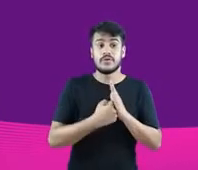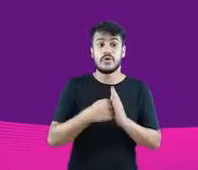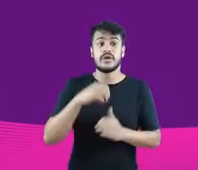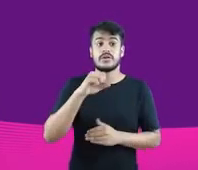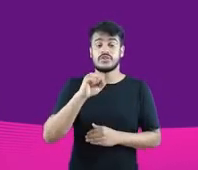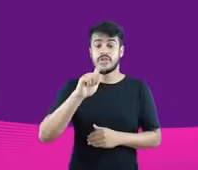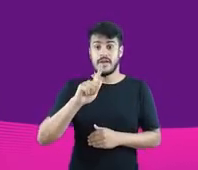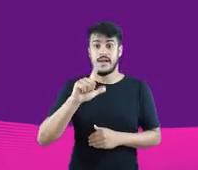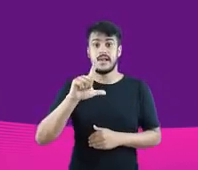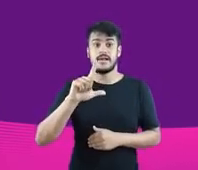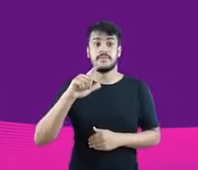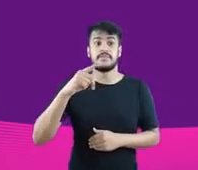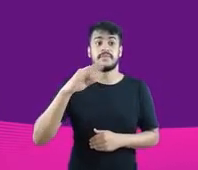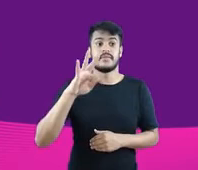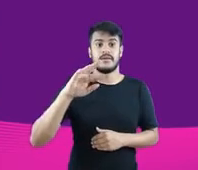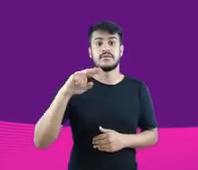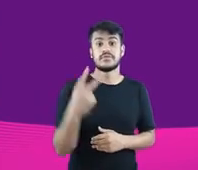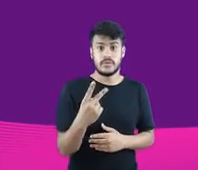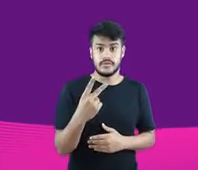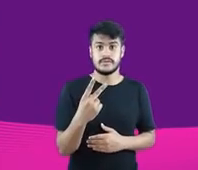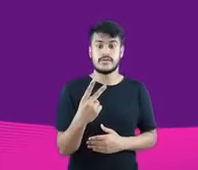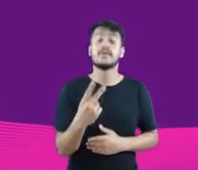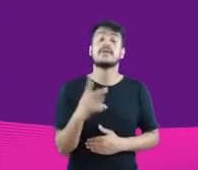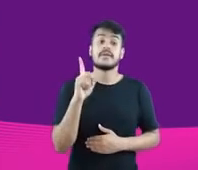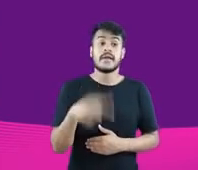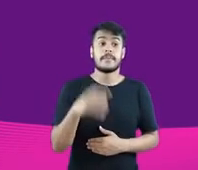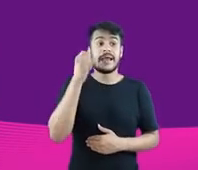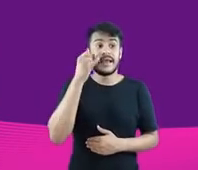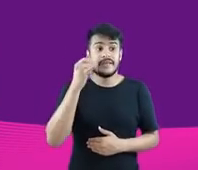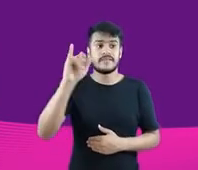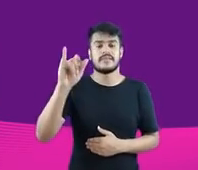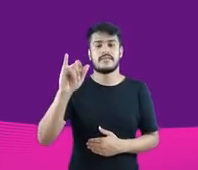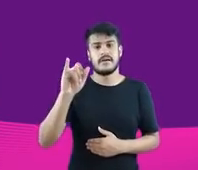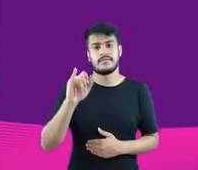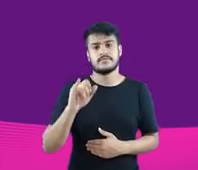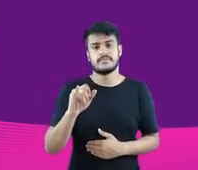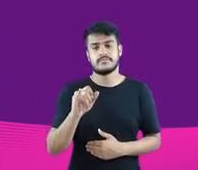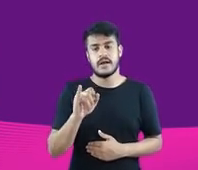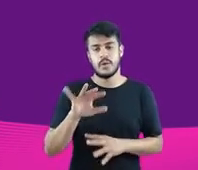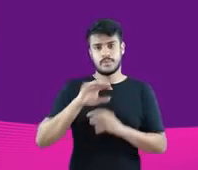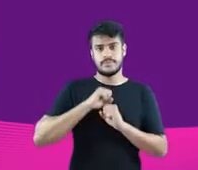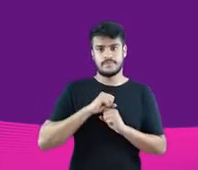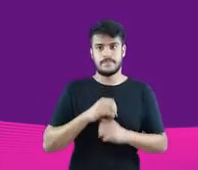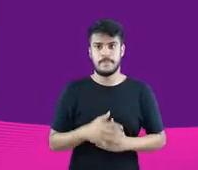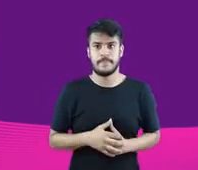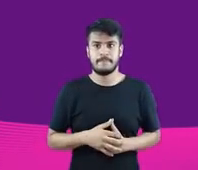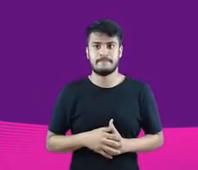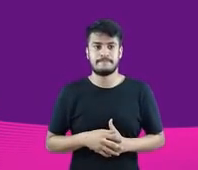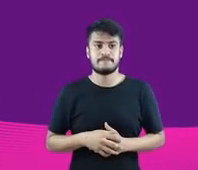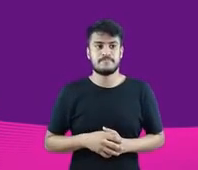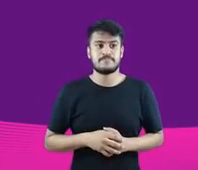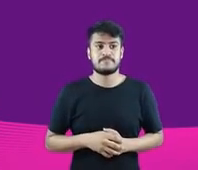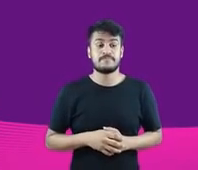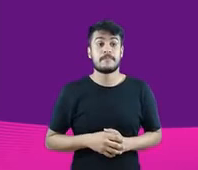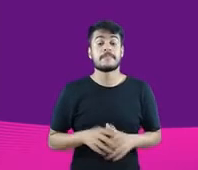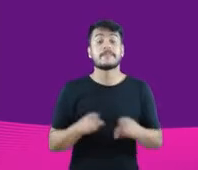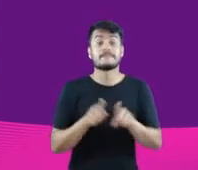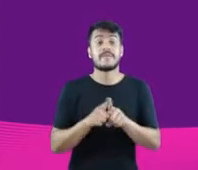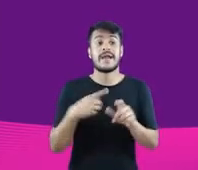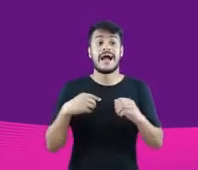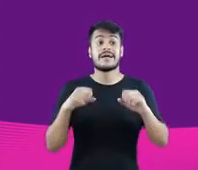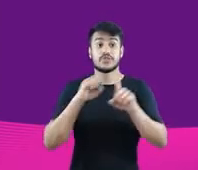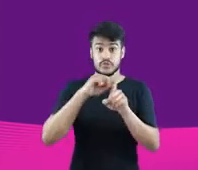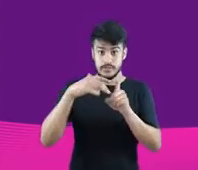SGLT2, que são antidiabetogênicos, tá? Aqui só para mostrar para vocês que a Sociedade de Cardiologia está se preocupando com